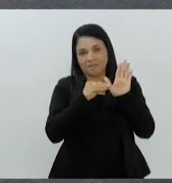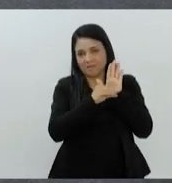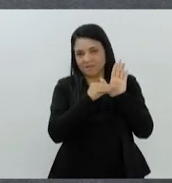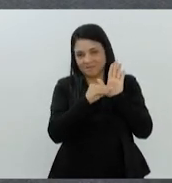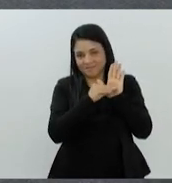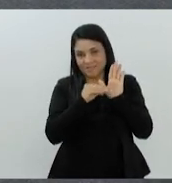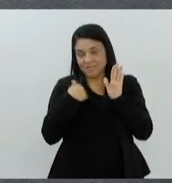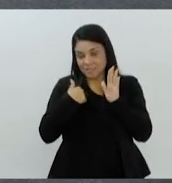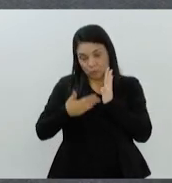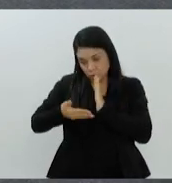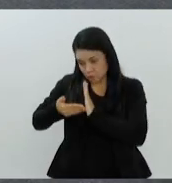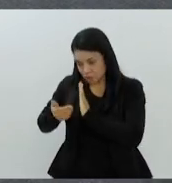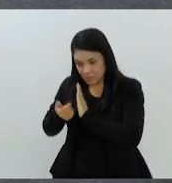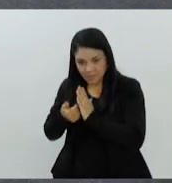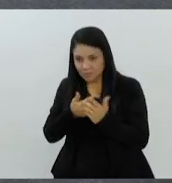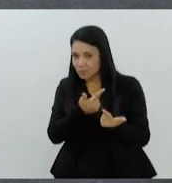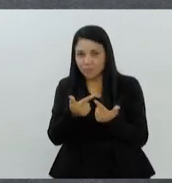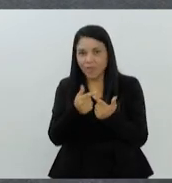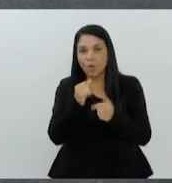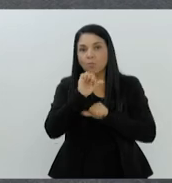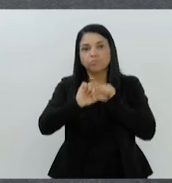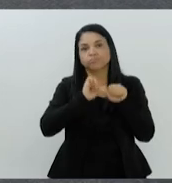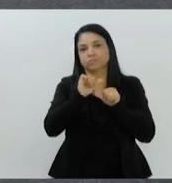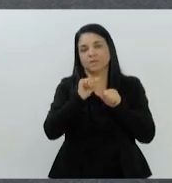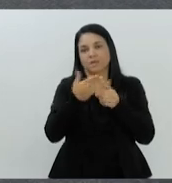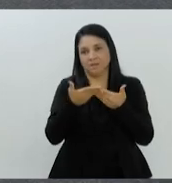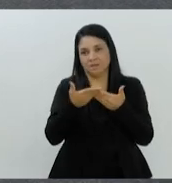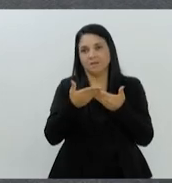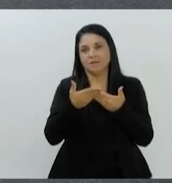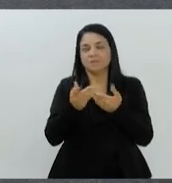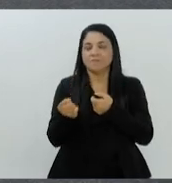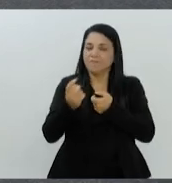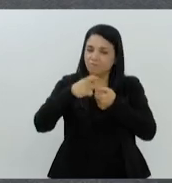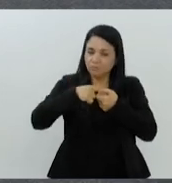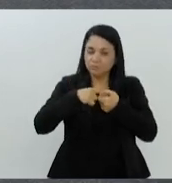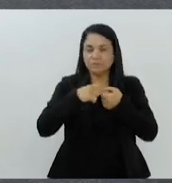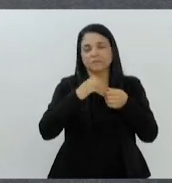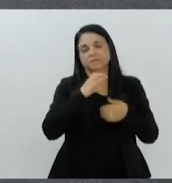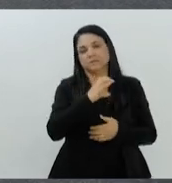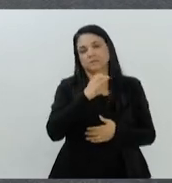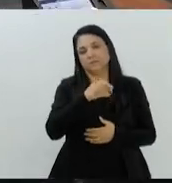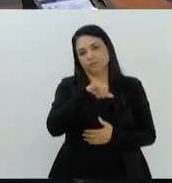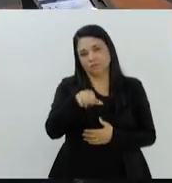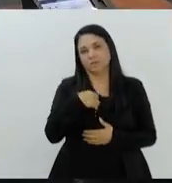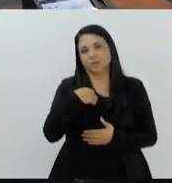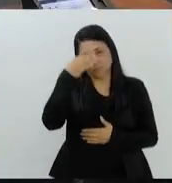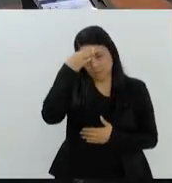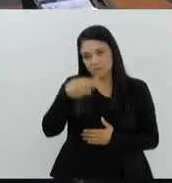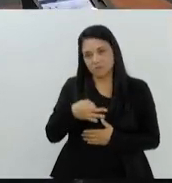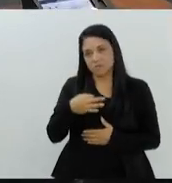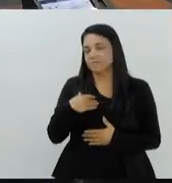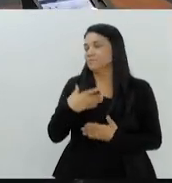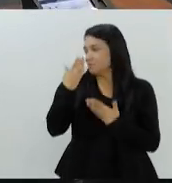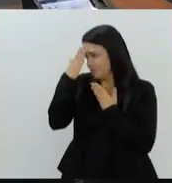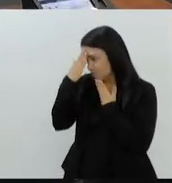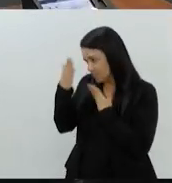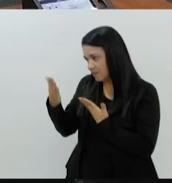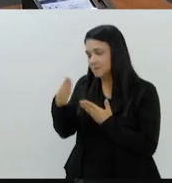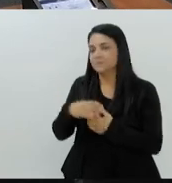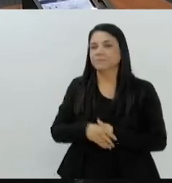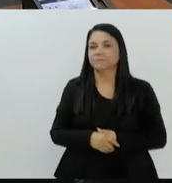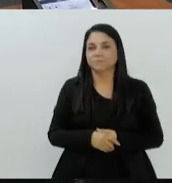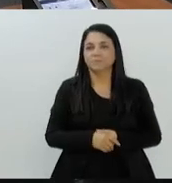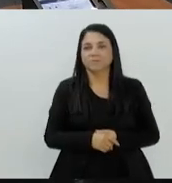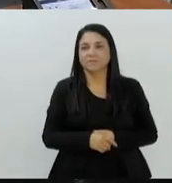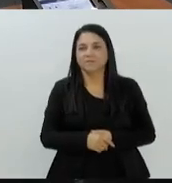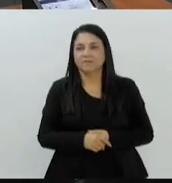emenda para alterar. Então, de fato, só remetendo mesmo à CCJ. Muito obrigado.